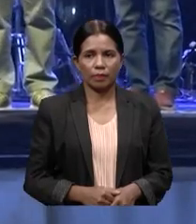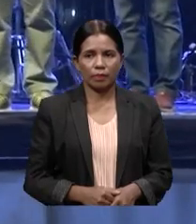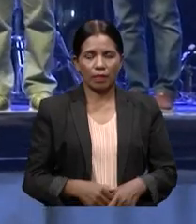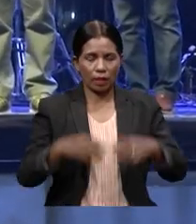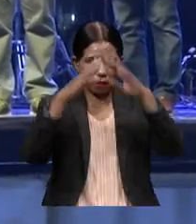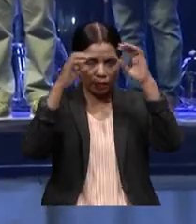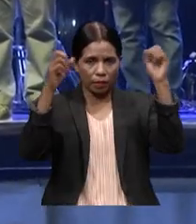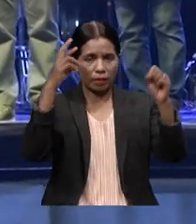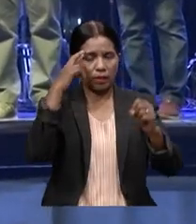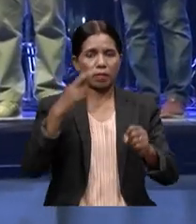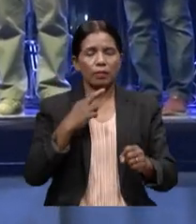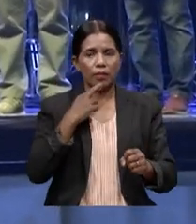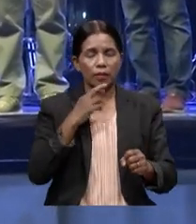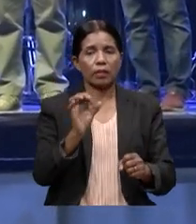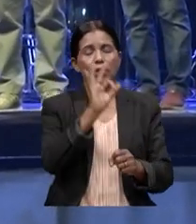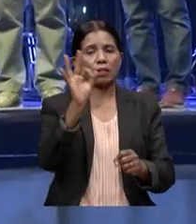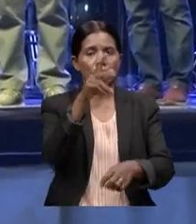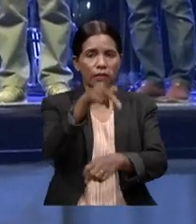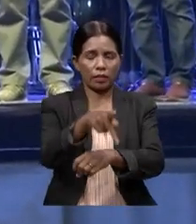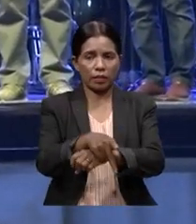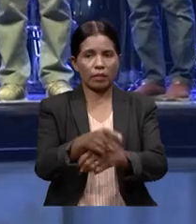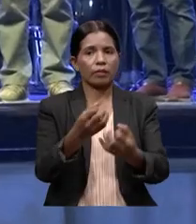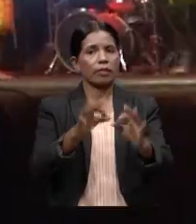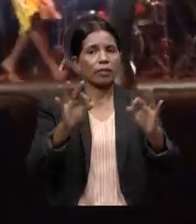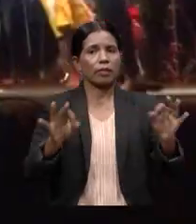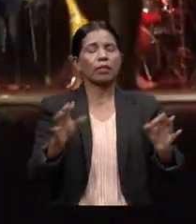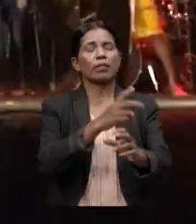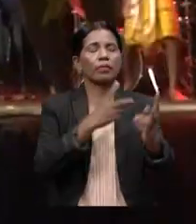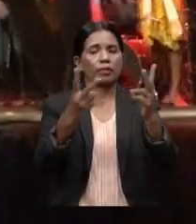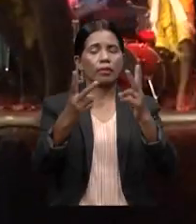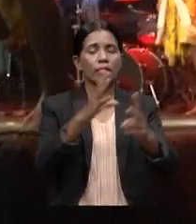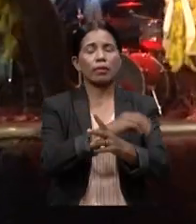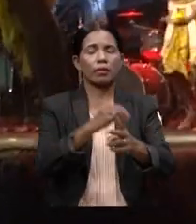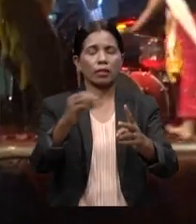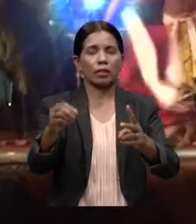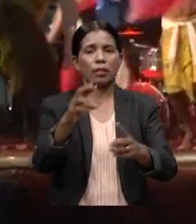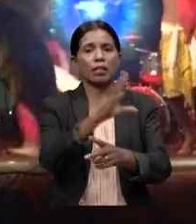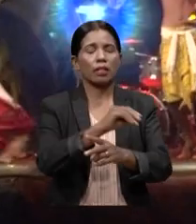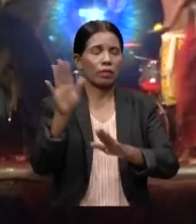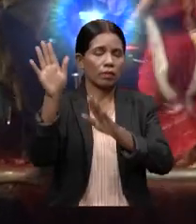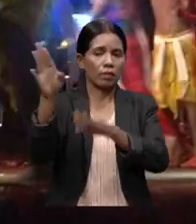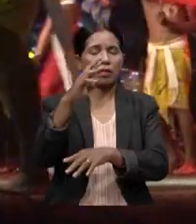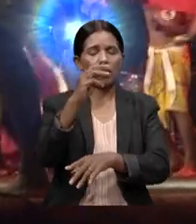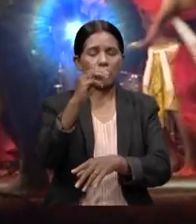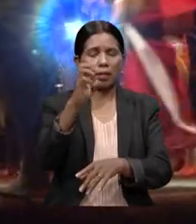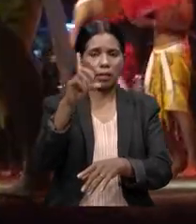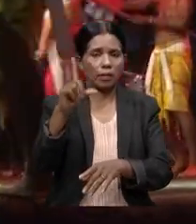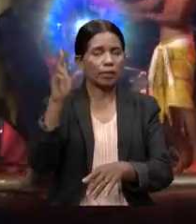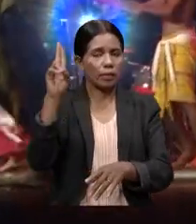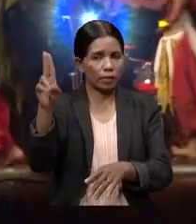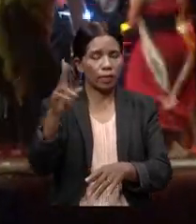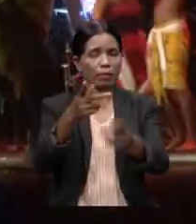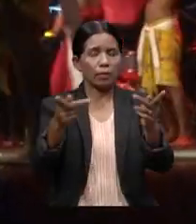Presidente da República José Ramos Horta sexta calané encerra o Festival Rabilau na Belau quase semana ida e a Fatin Turismo Rabilau